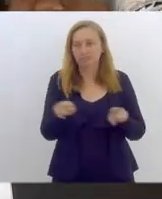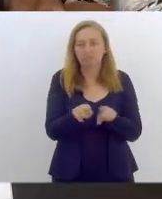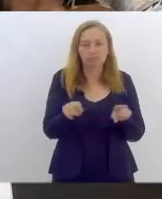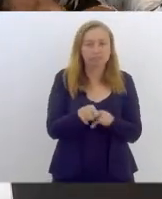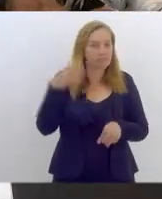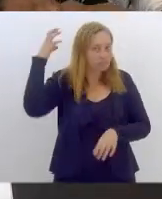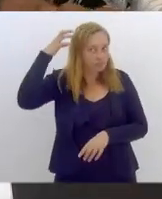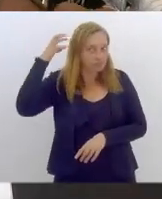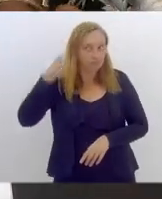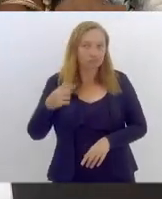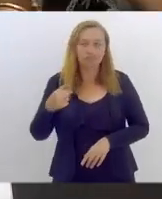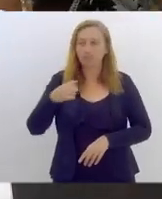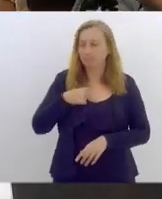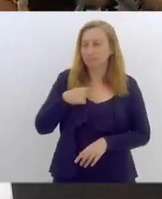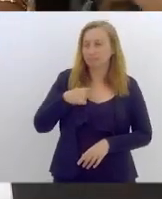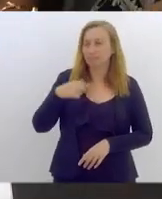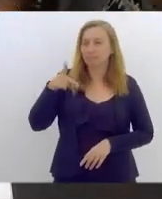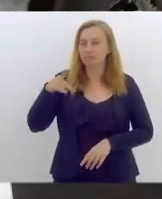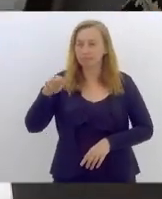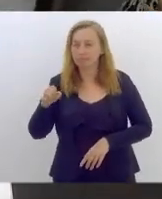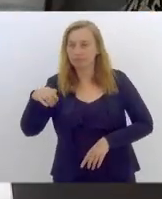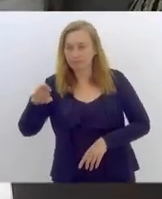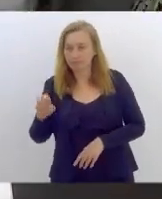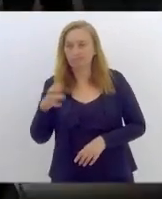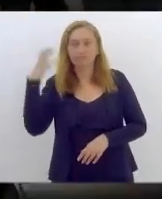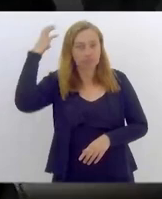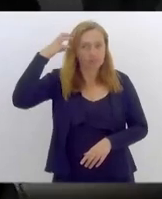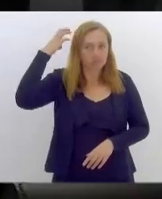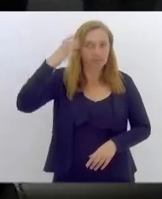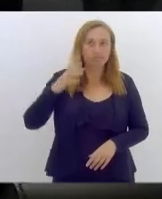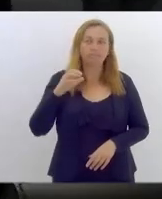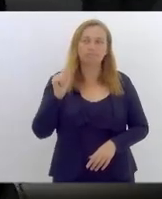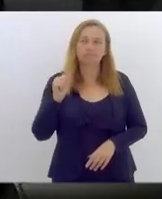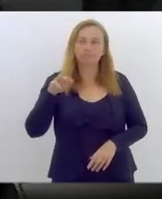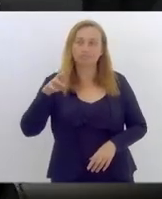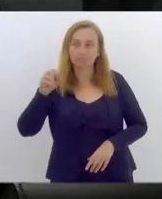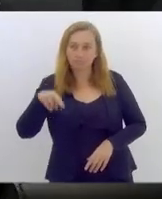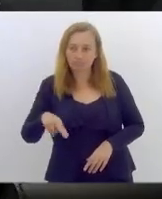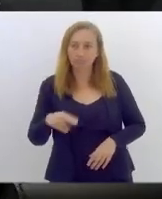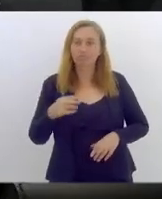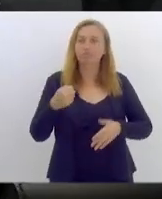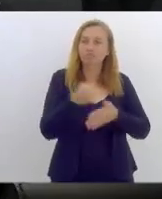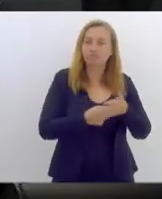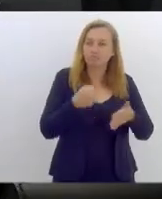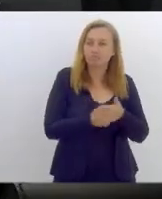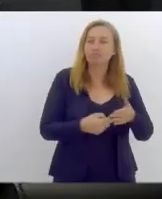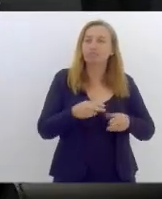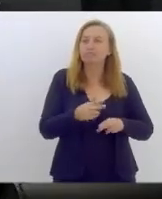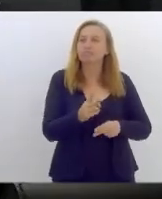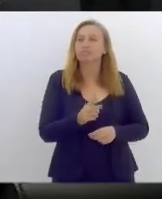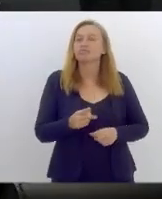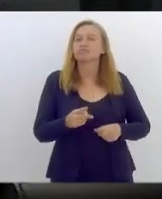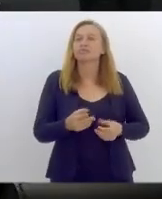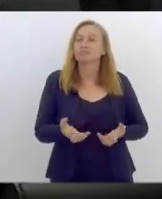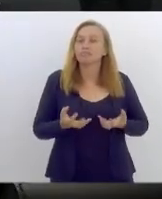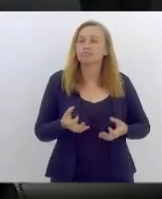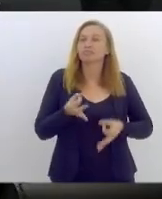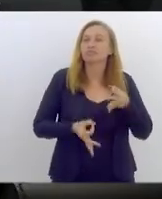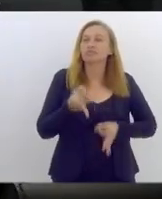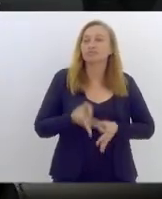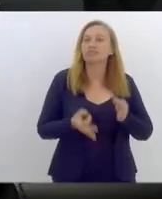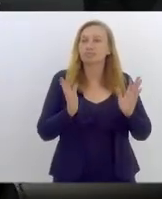Toinho, Marinette, eu, Aniele, Luiara, todos os familiares de Marielle e Anderson, que seguem na luta buscando por justiça, porque